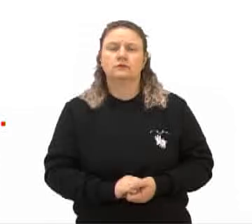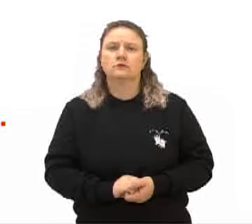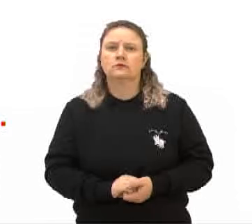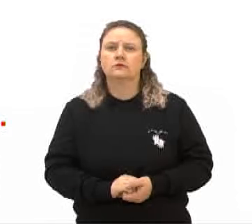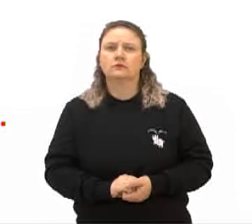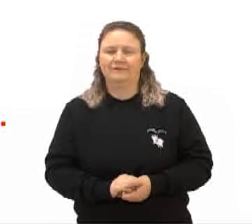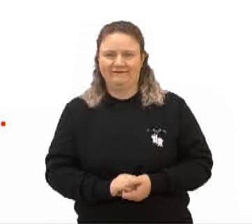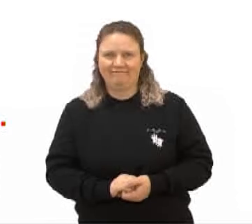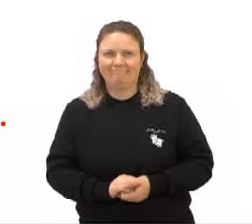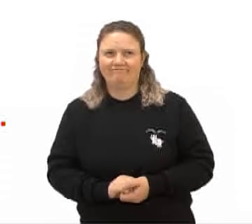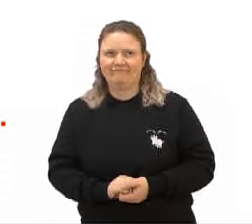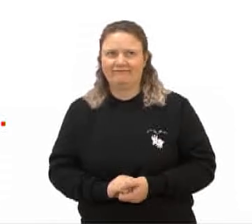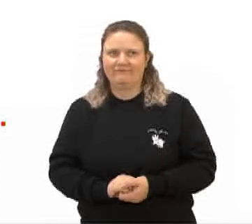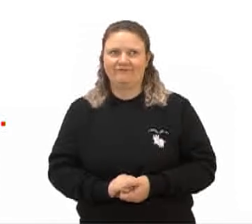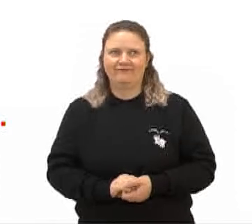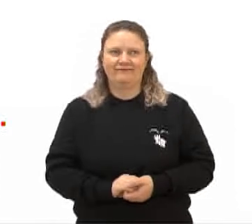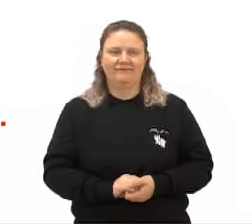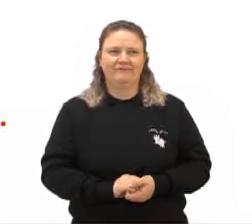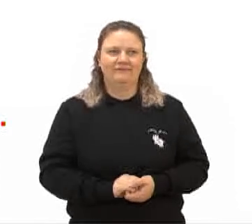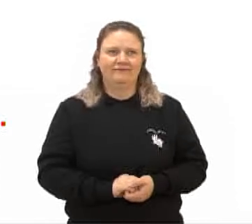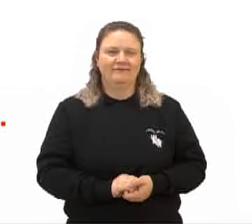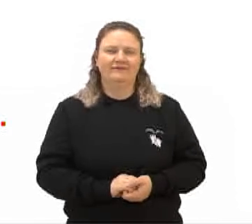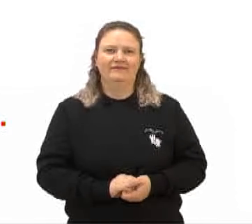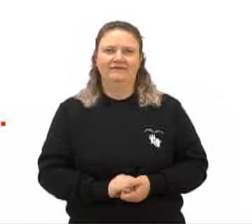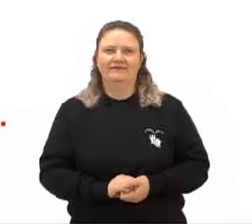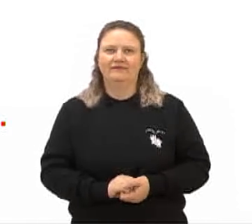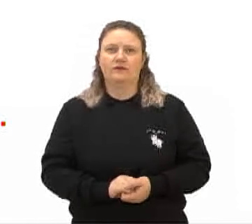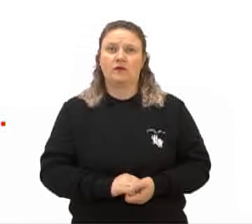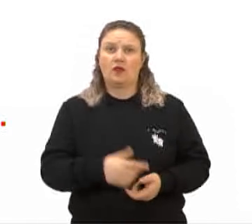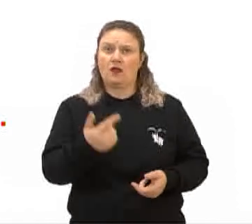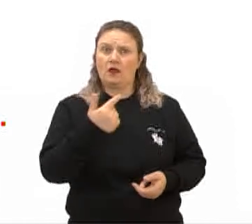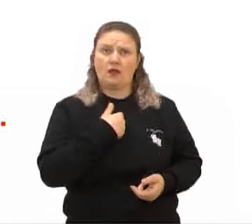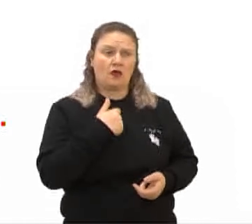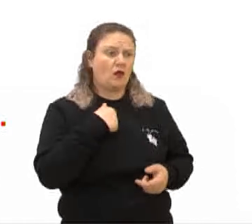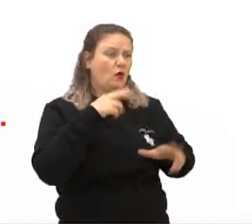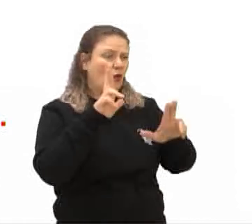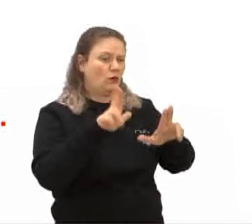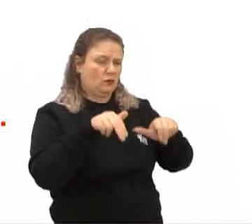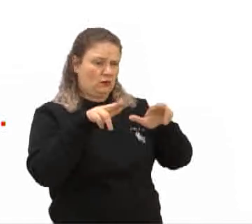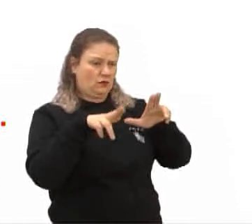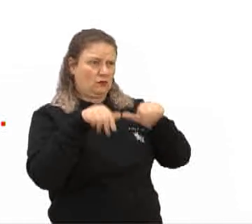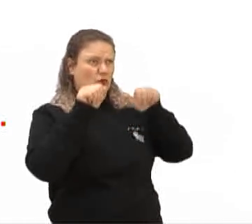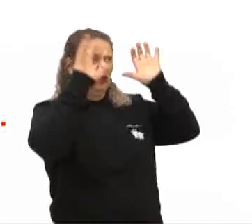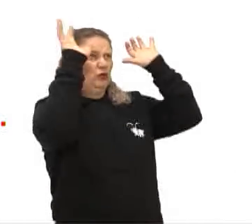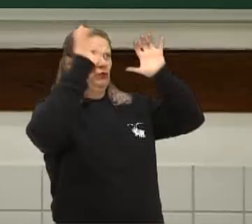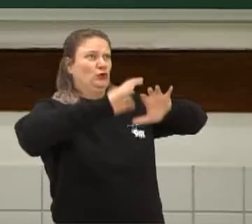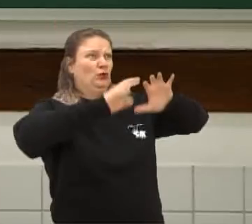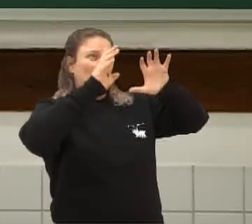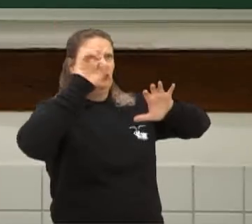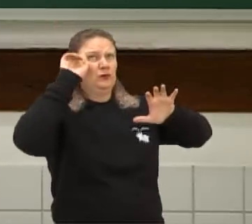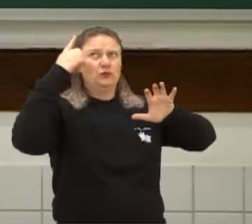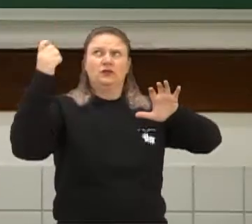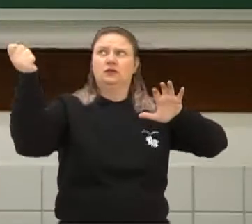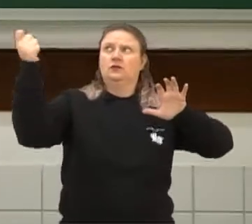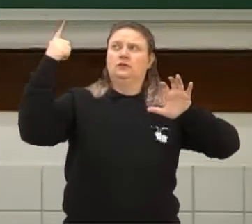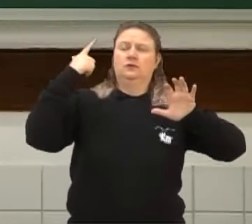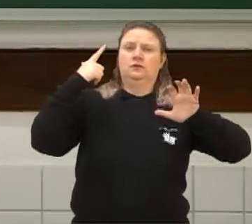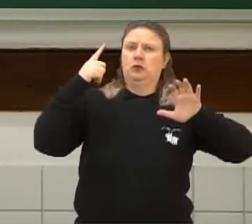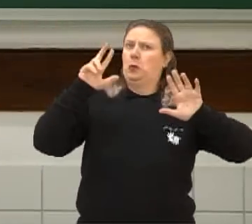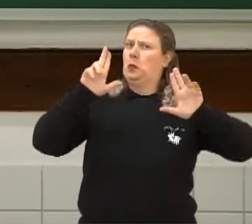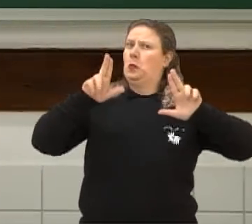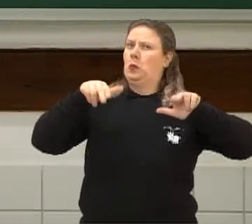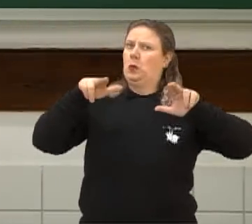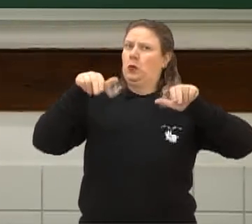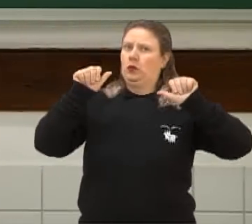haven't seen the rain coming down on a sunny day. Eu nunca vi a chuva caindo num dia ensolarado. Agora,